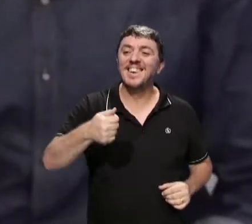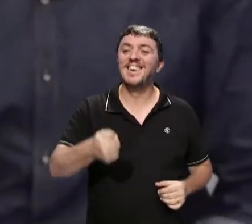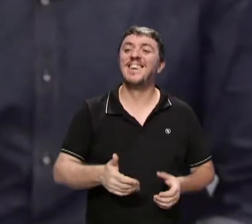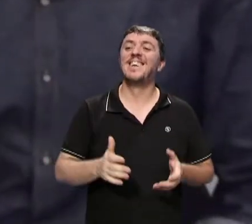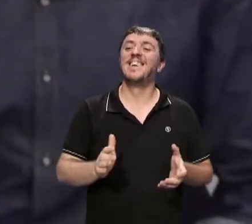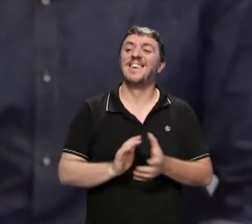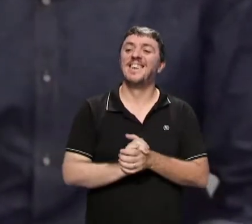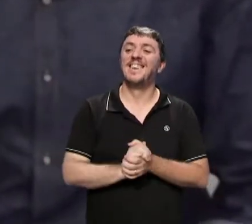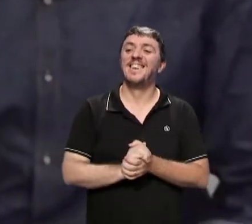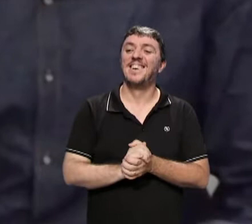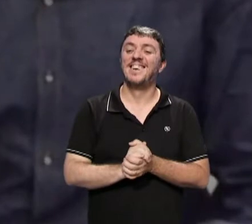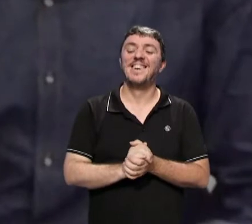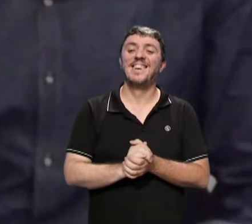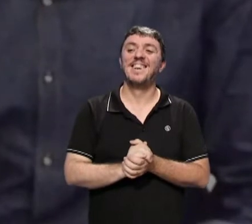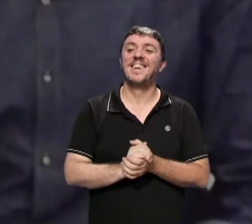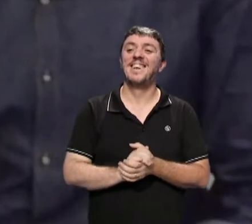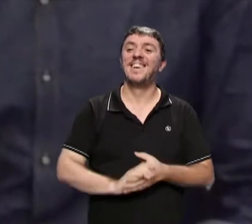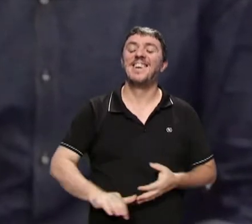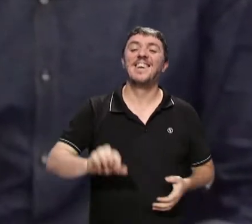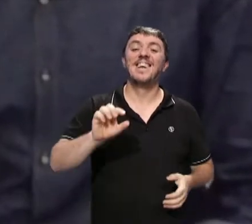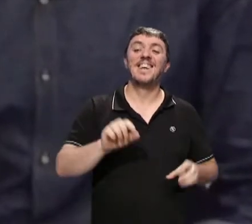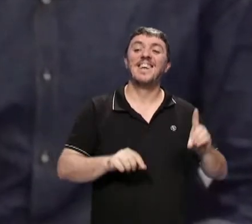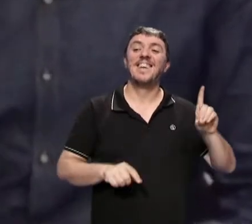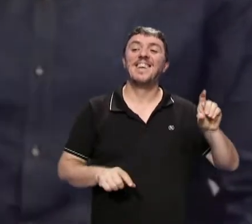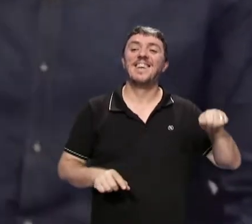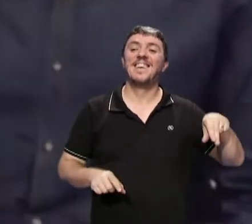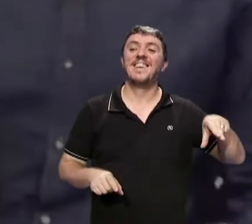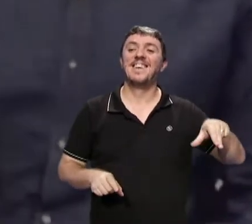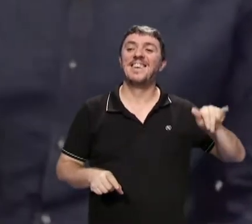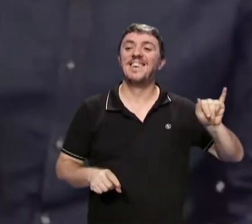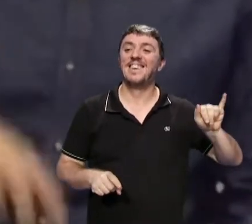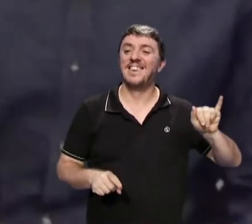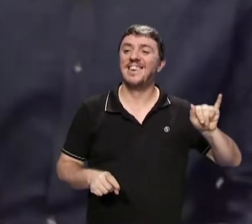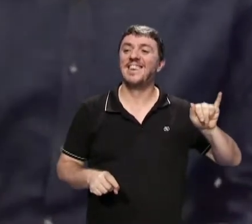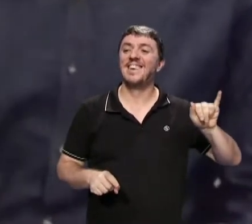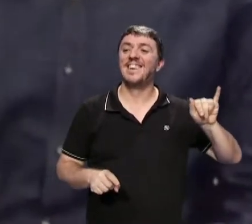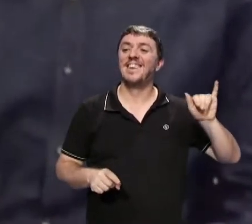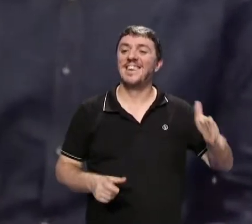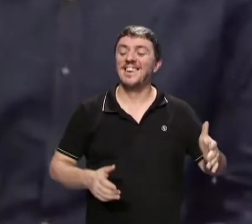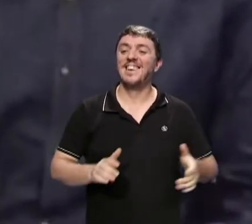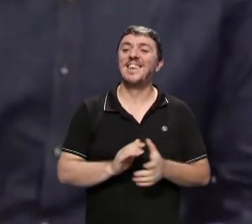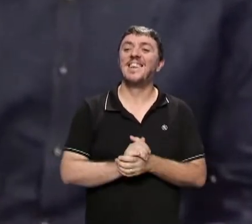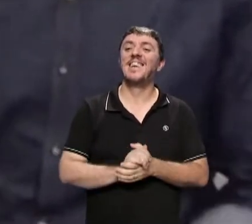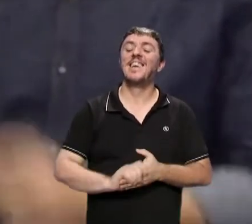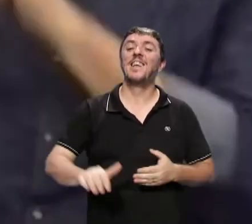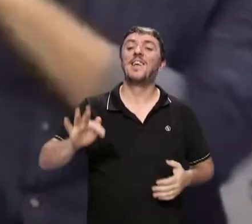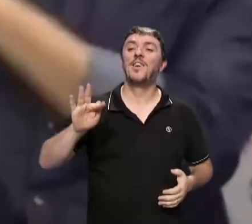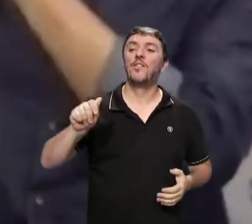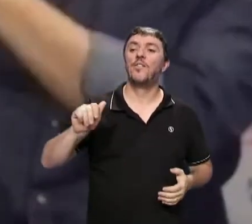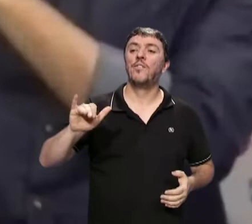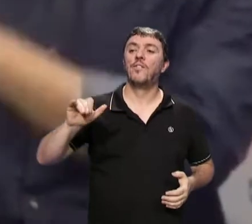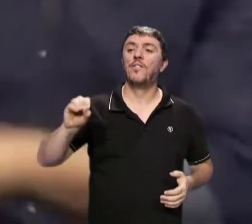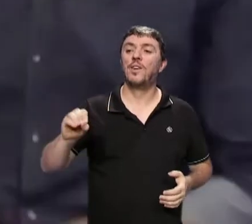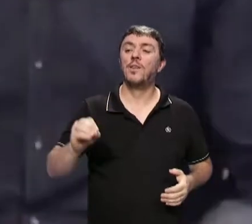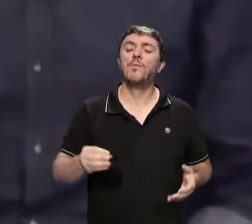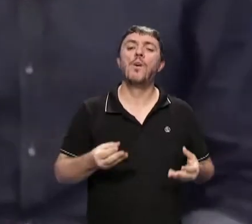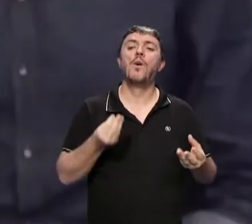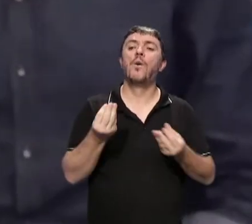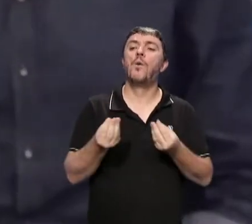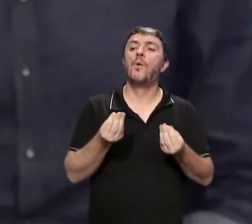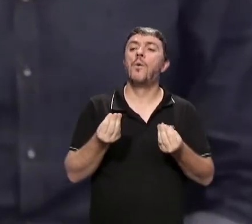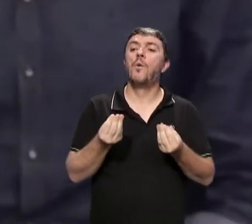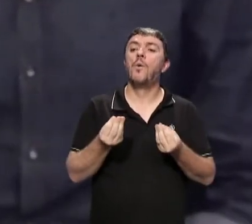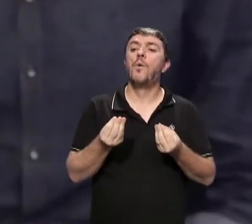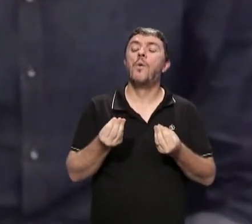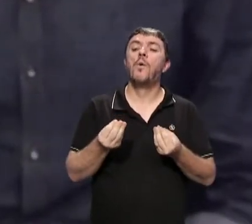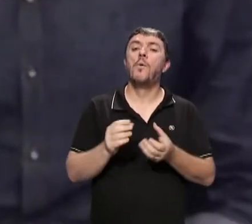peça. Dani Calabresa, eu vou começar com você. É óbvio que eu tenho que falar com o Fábio, que é o Guilherme, mas eu quero saber como é que foi receber das mãos de Mia Mello e